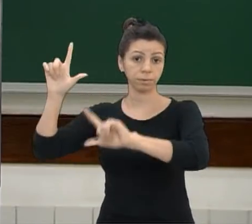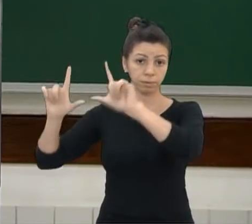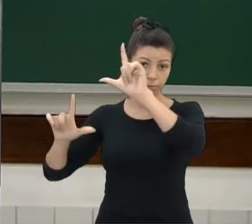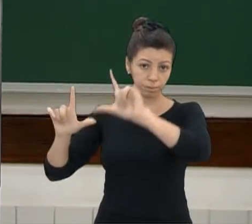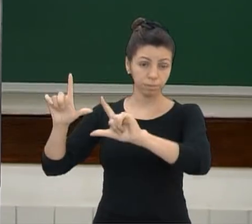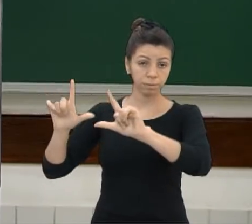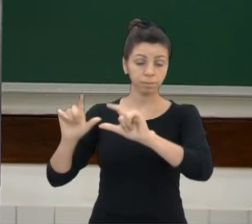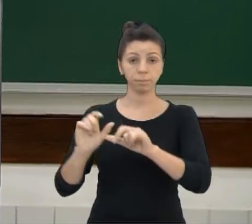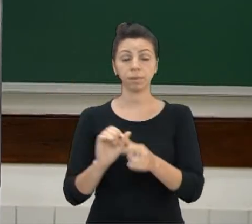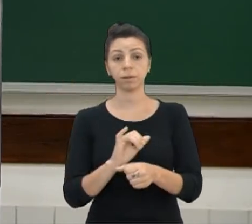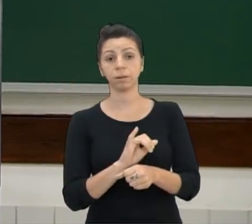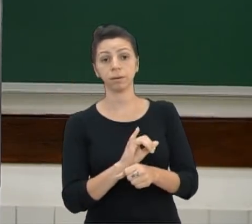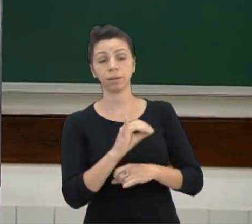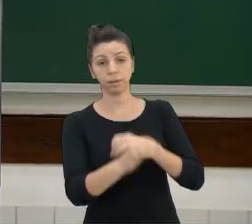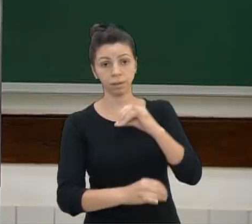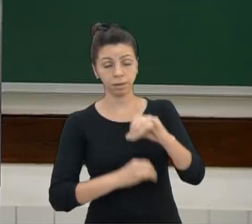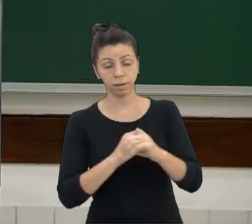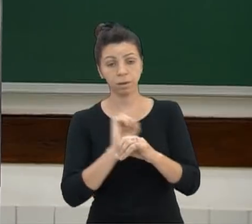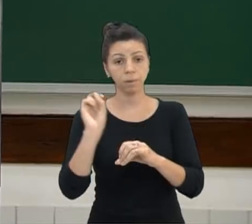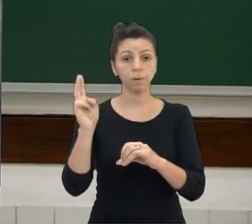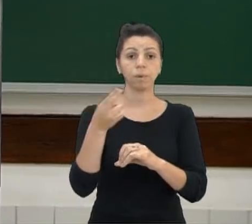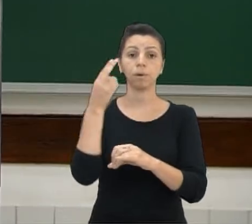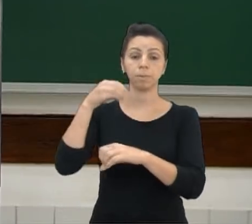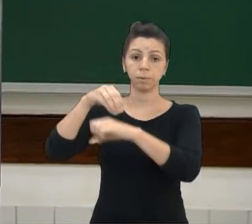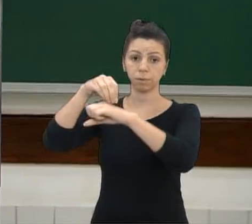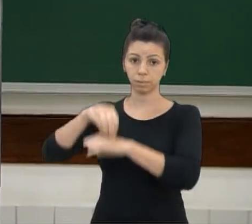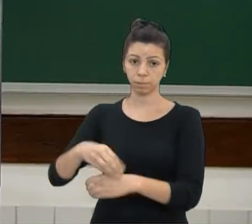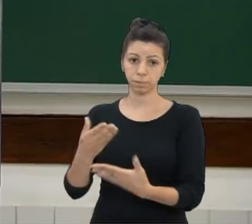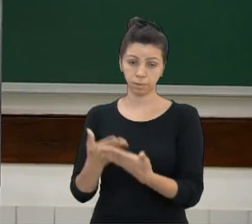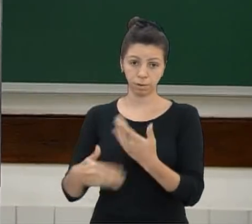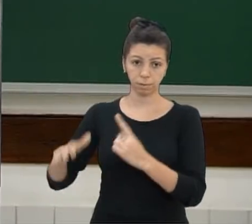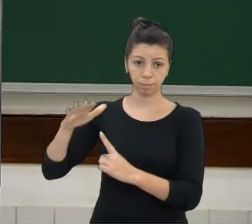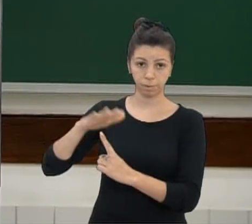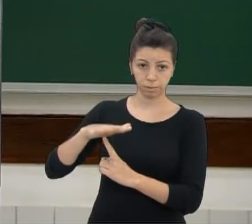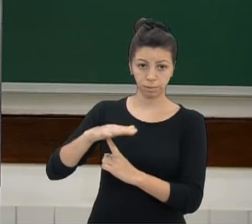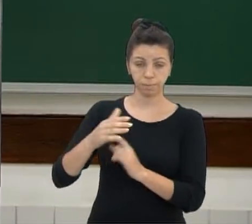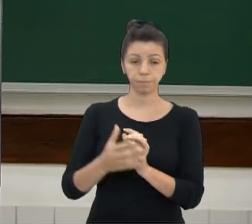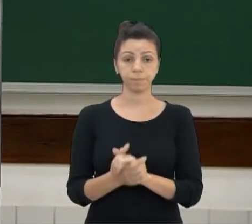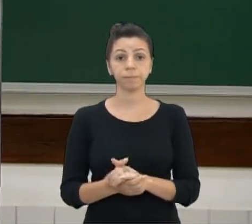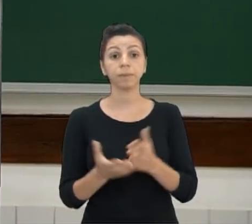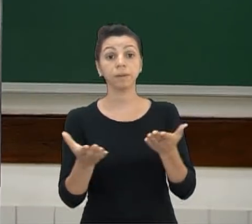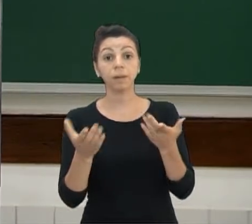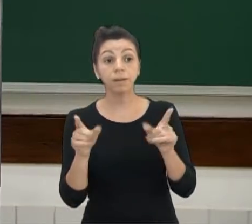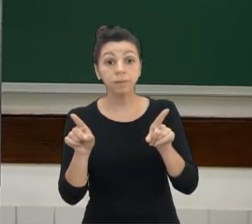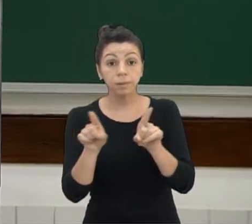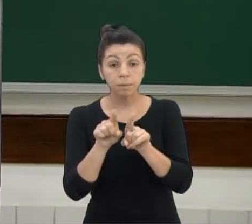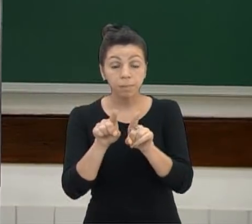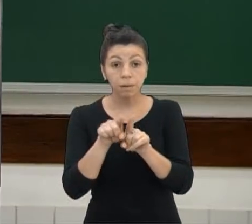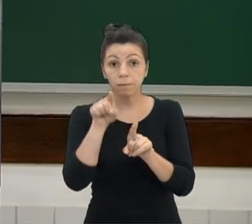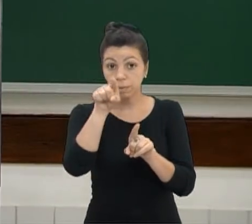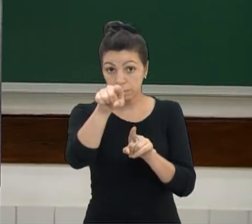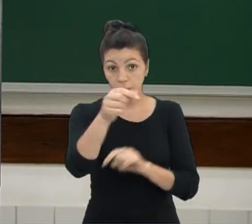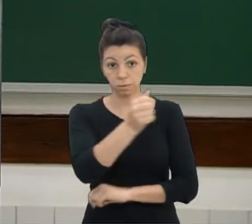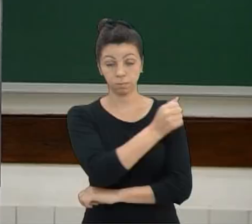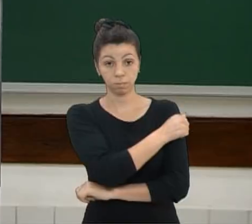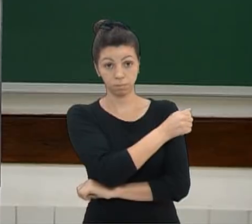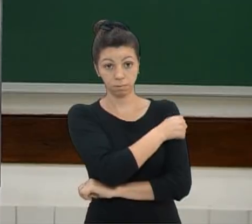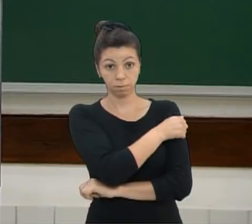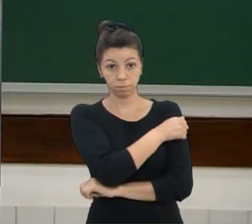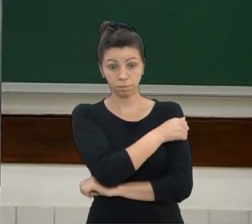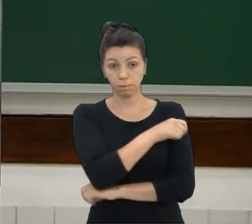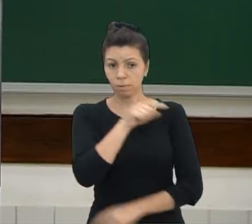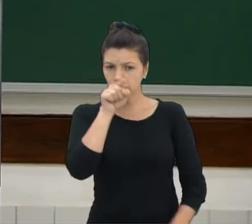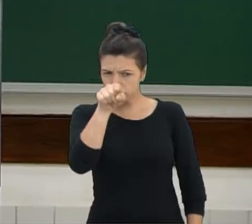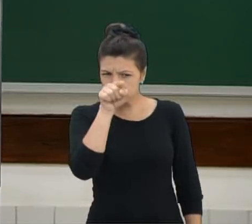televisão, pela internet ou pelo aplicativo Aula Paraná. Quero também destacar que, caso você, estudante, ou você que